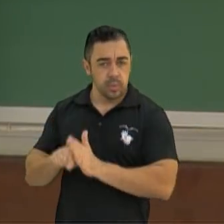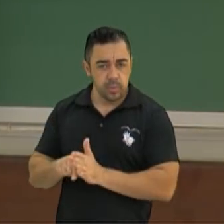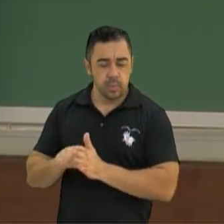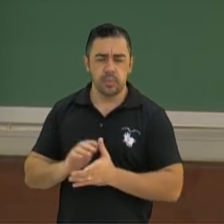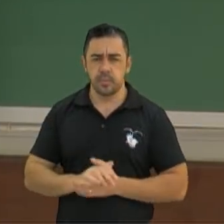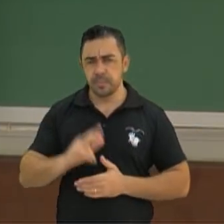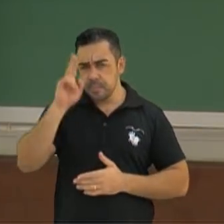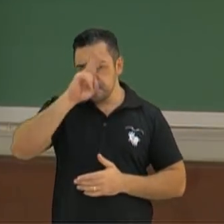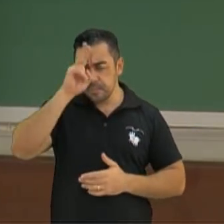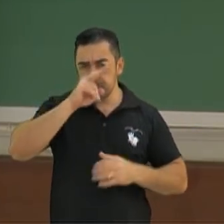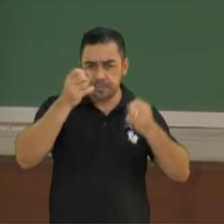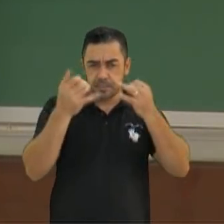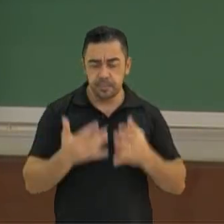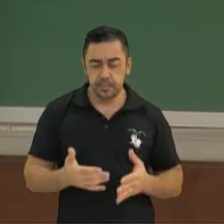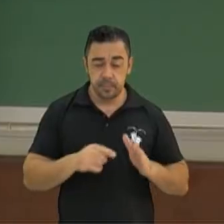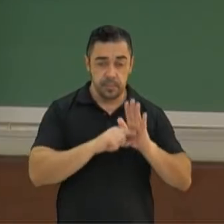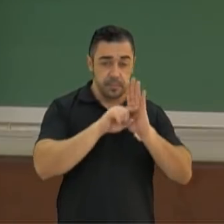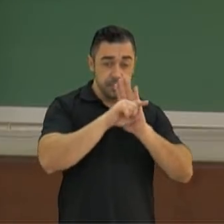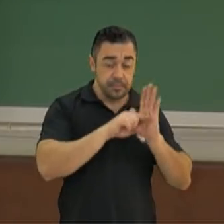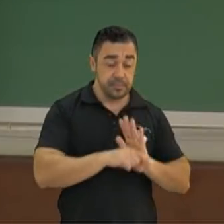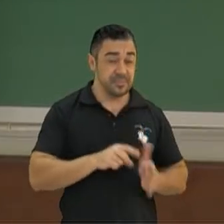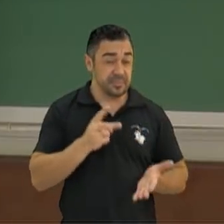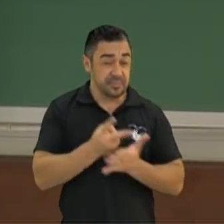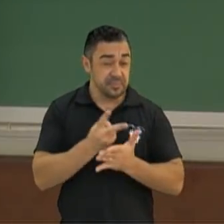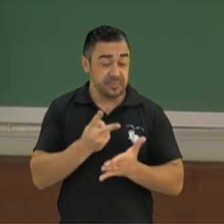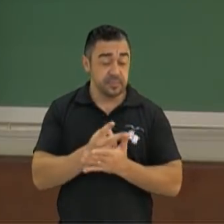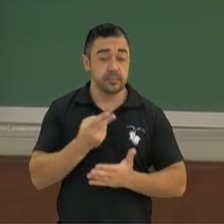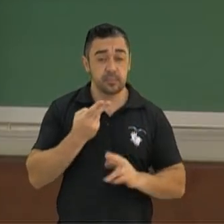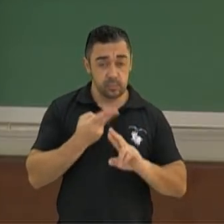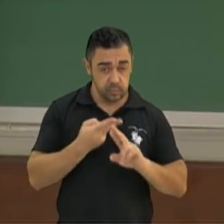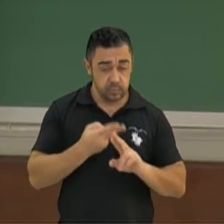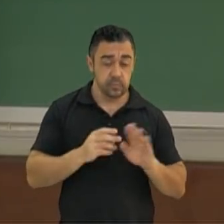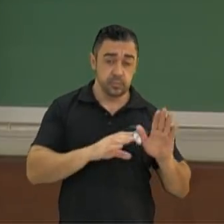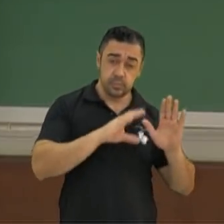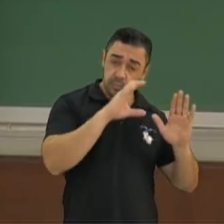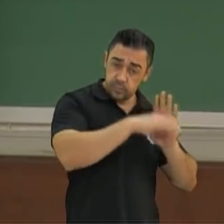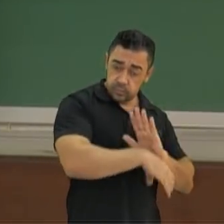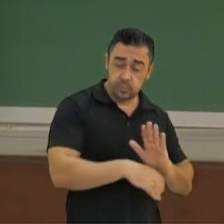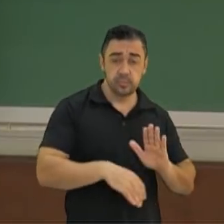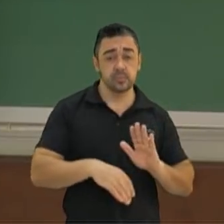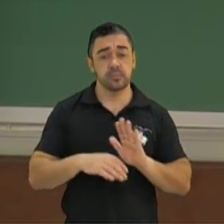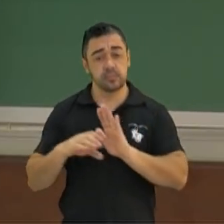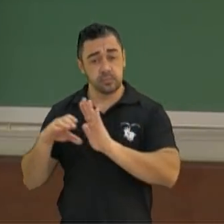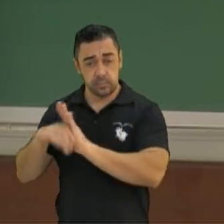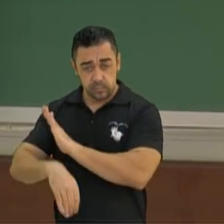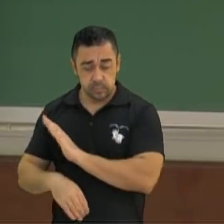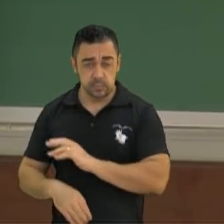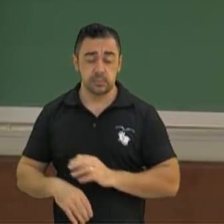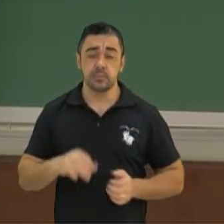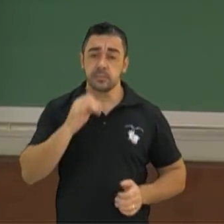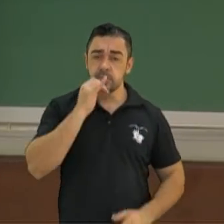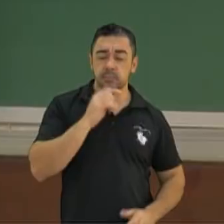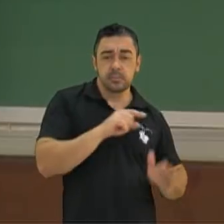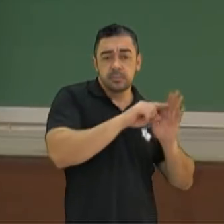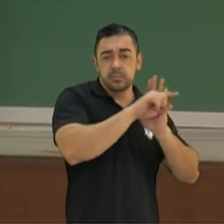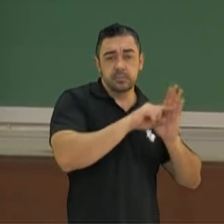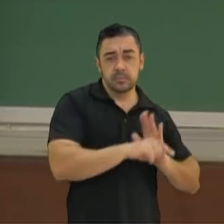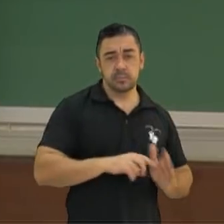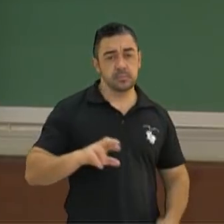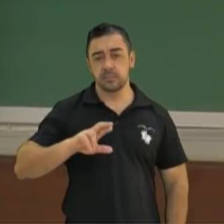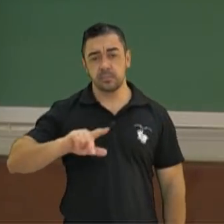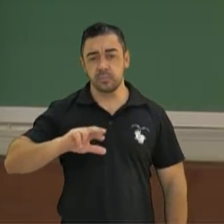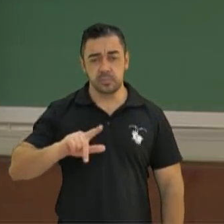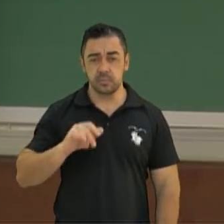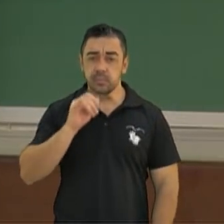uma pesquisa estatística sempre vai utilizar esses dois conceitos. E uma pesquisa não é necessariamente